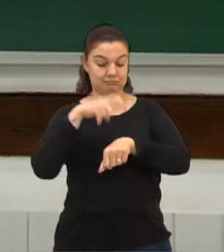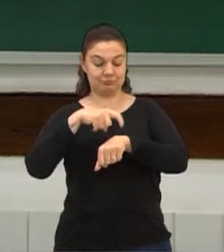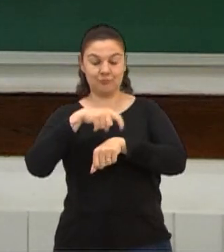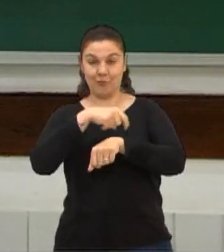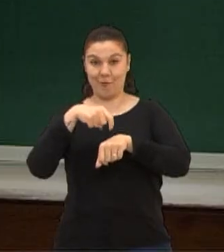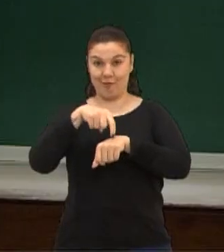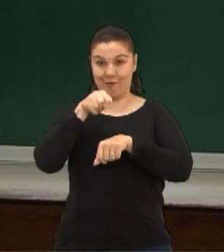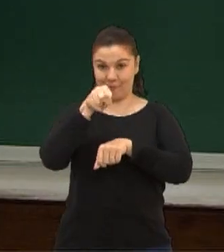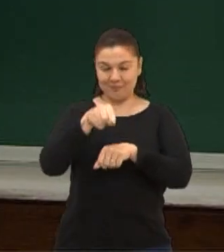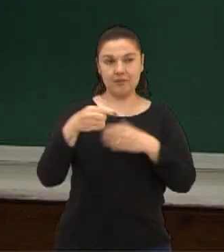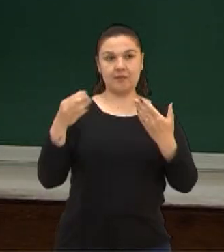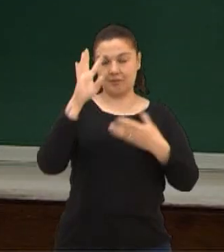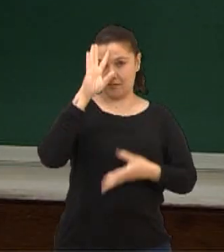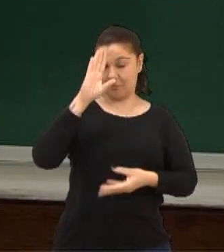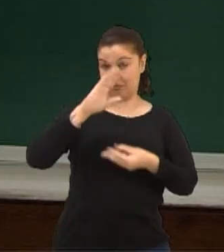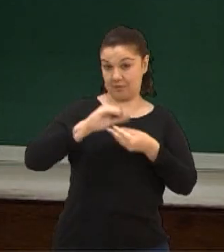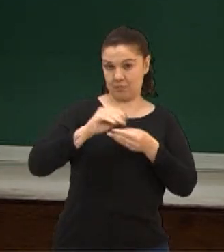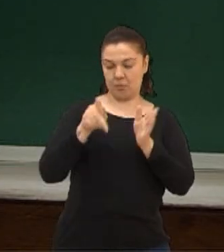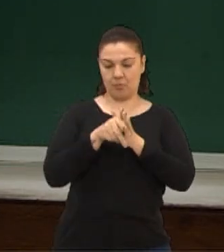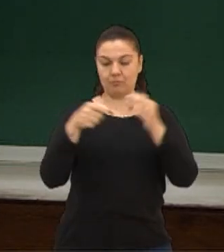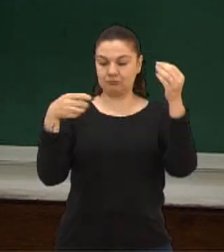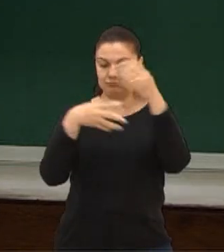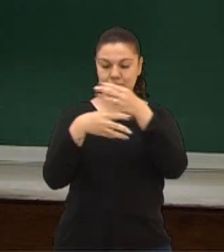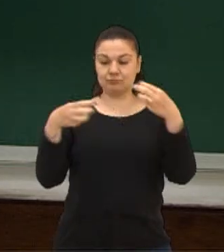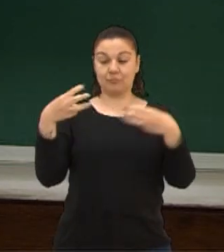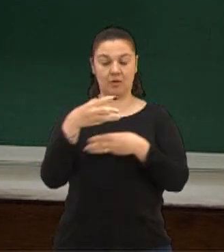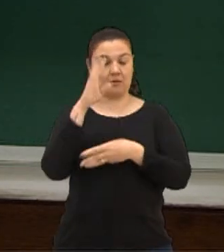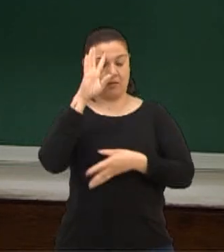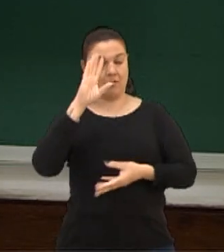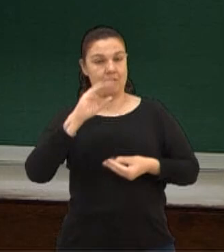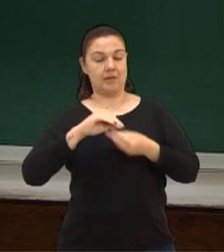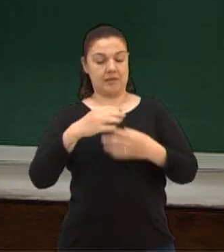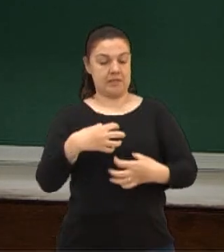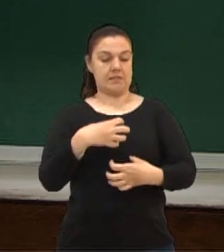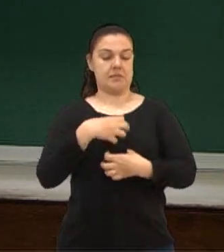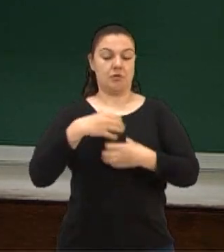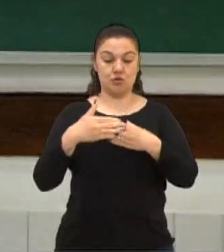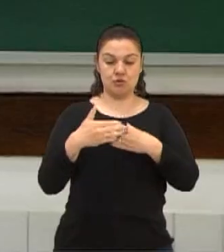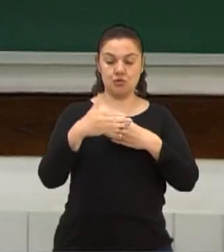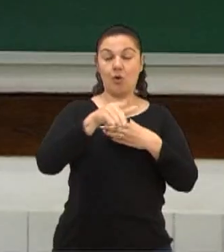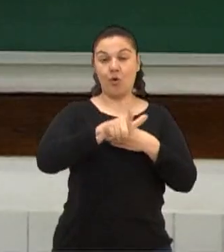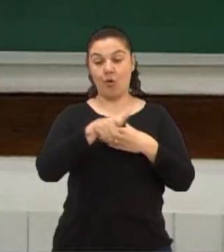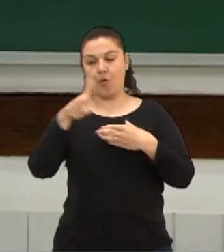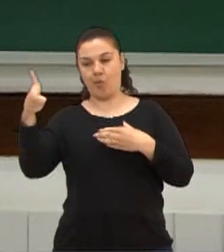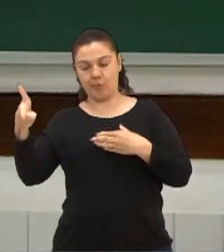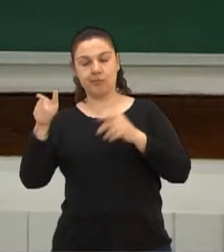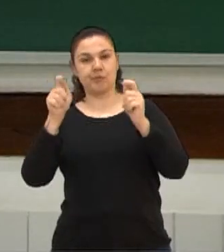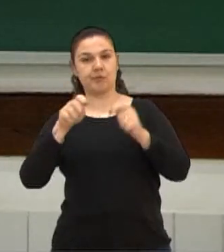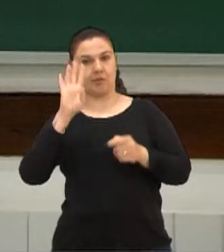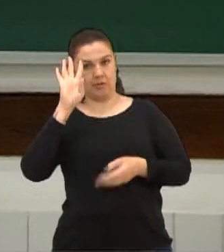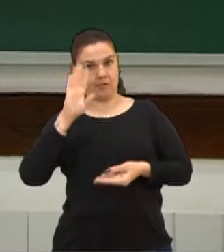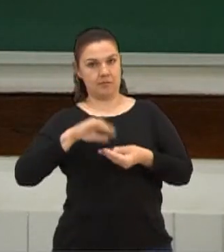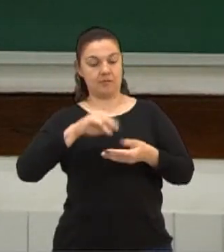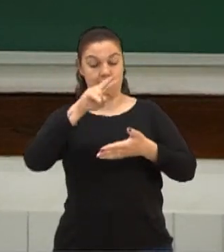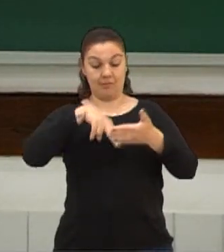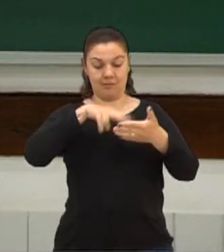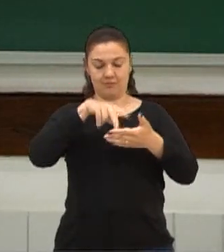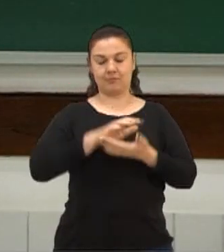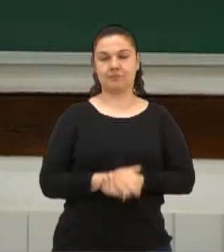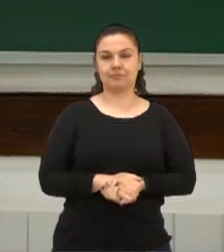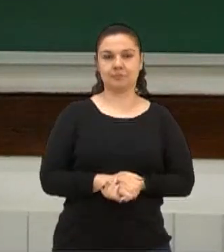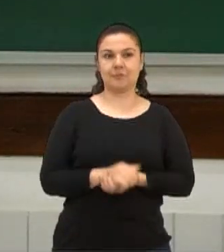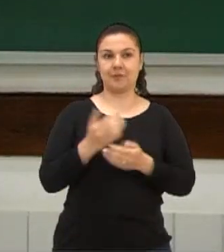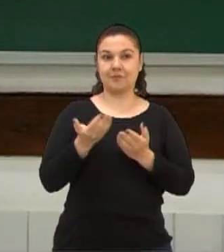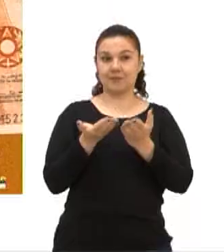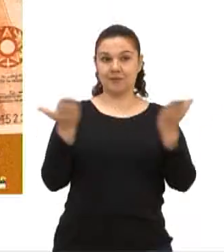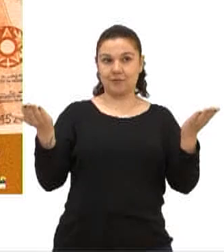relógio? E a compreensão do soneto requer do leitor a produção de sentidos a partir de outras possíveis leituras.